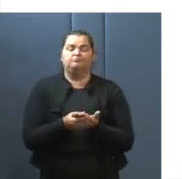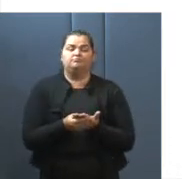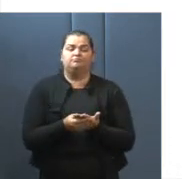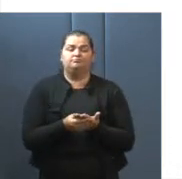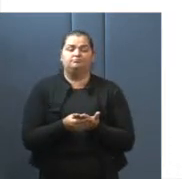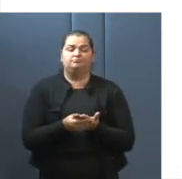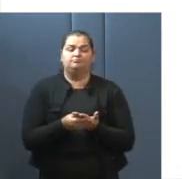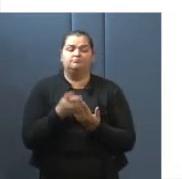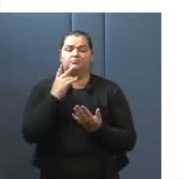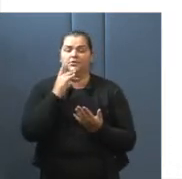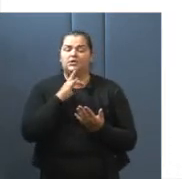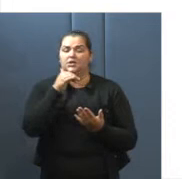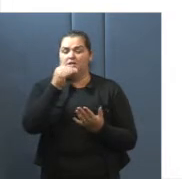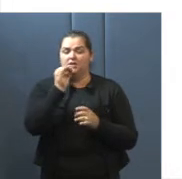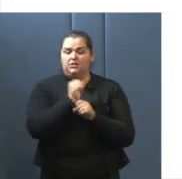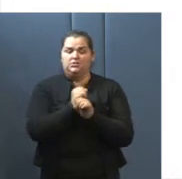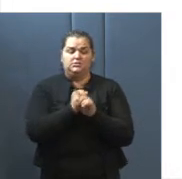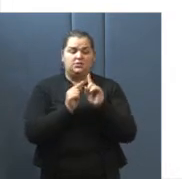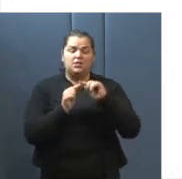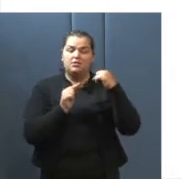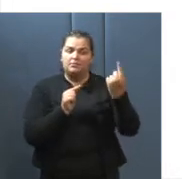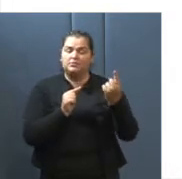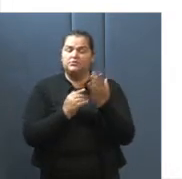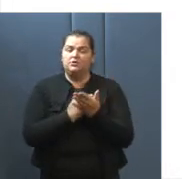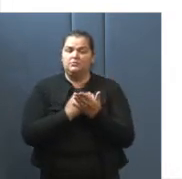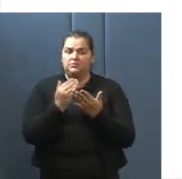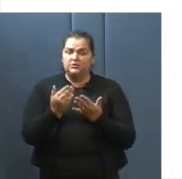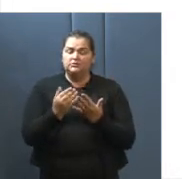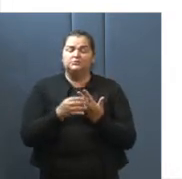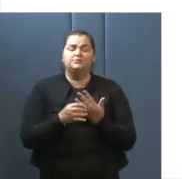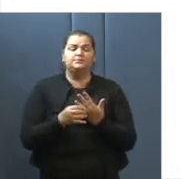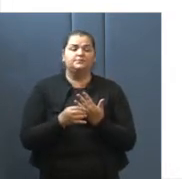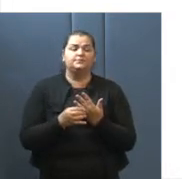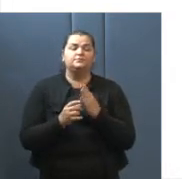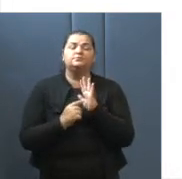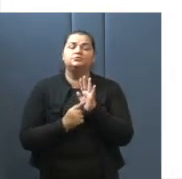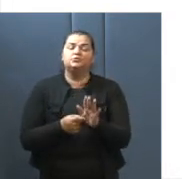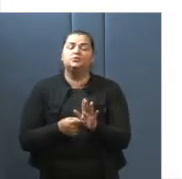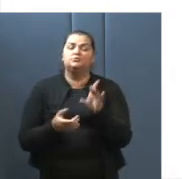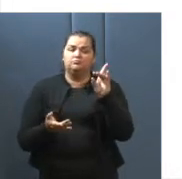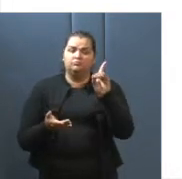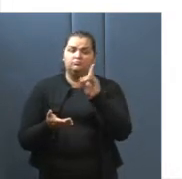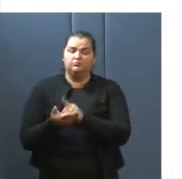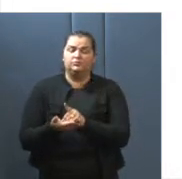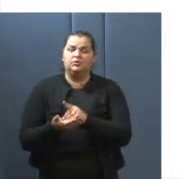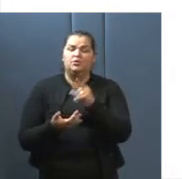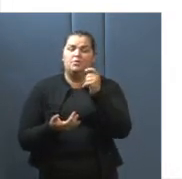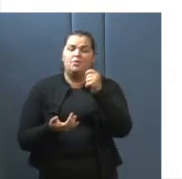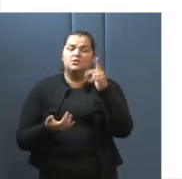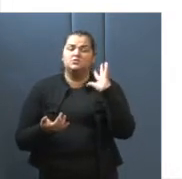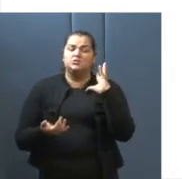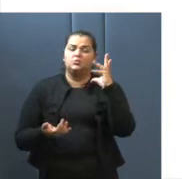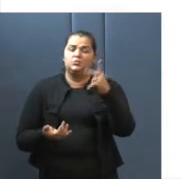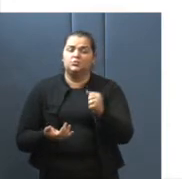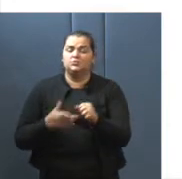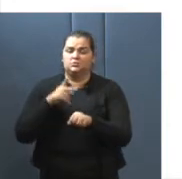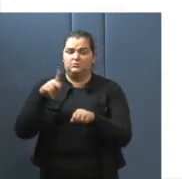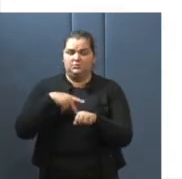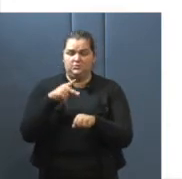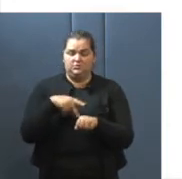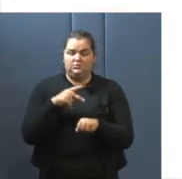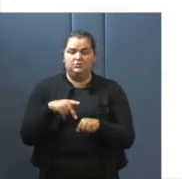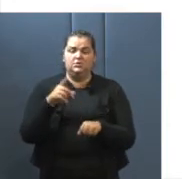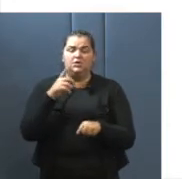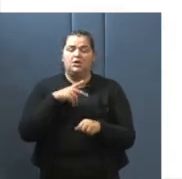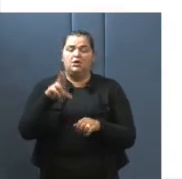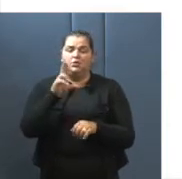Clube de Paris 10 anos após o lançamento da ferramenta indicou que, na verdade, quase todos os países que fizeram uso